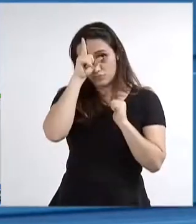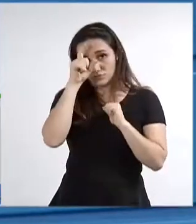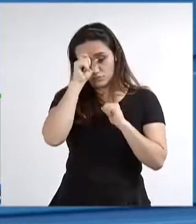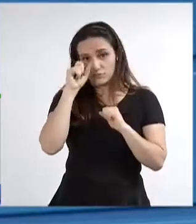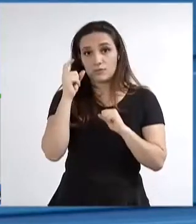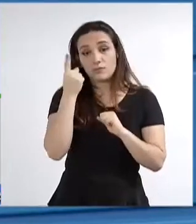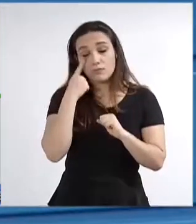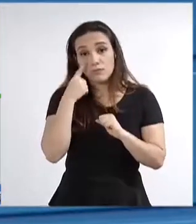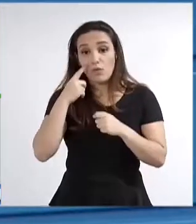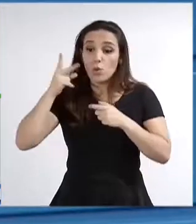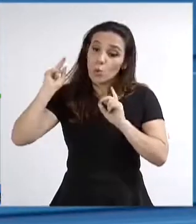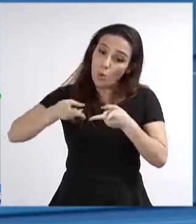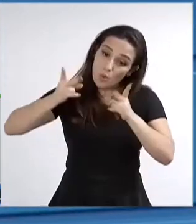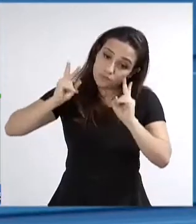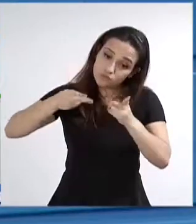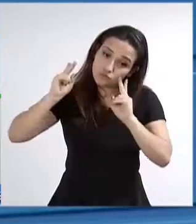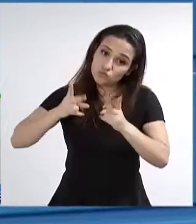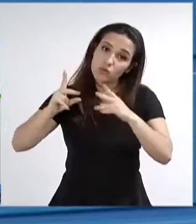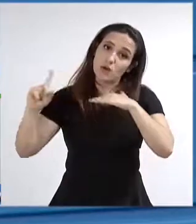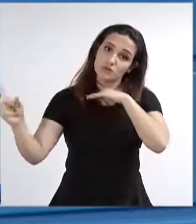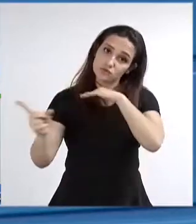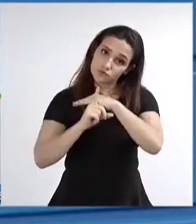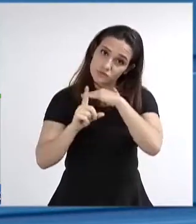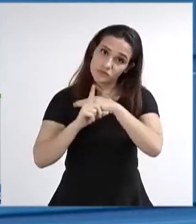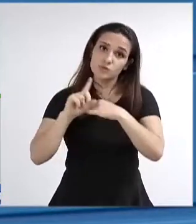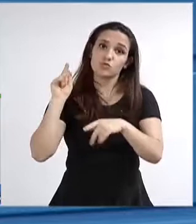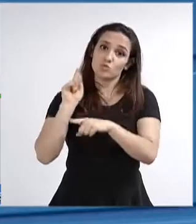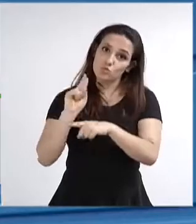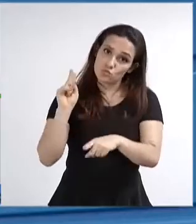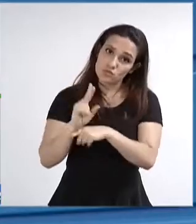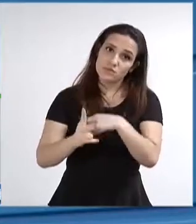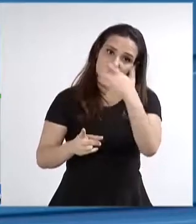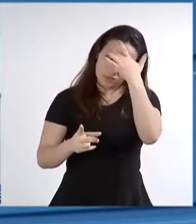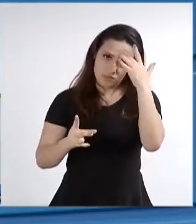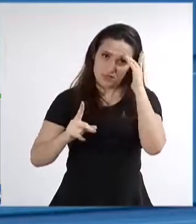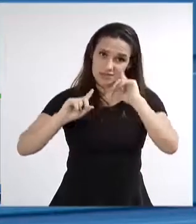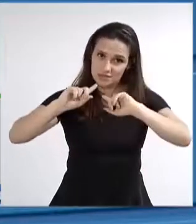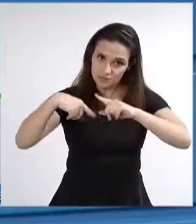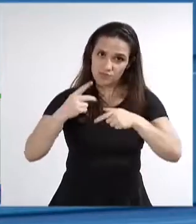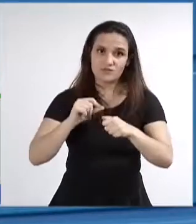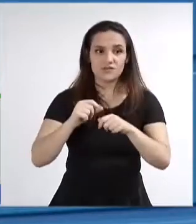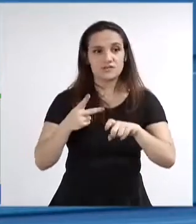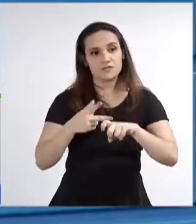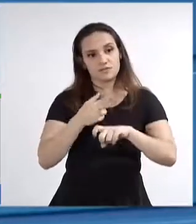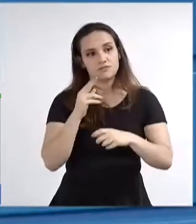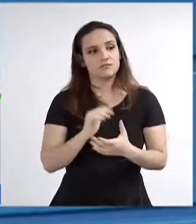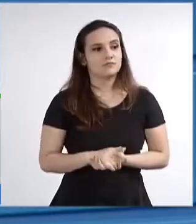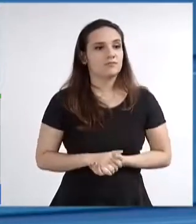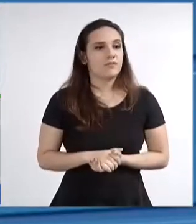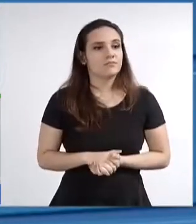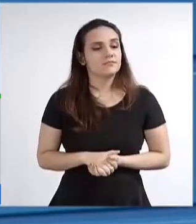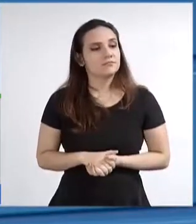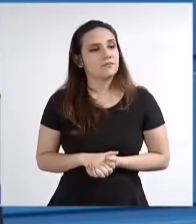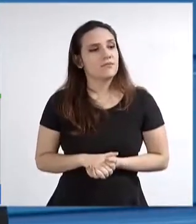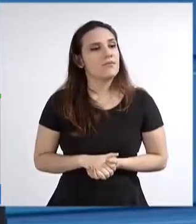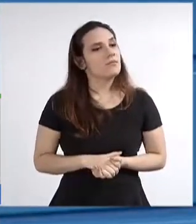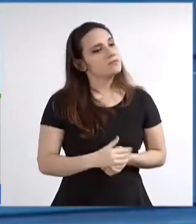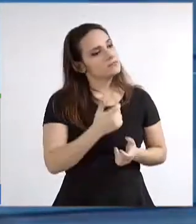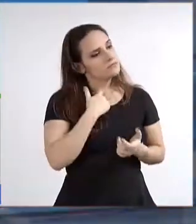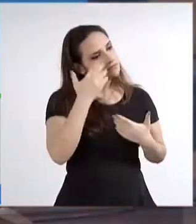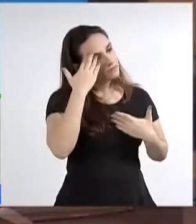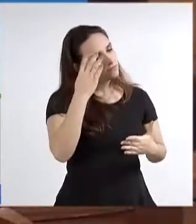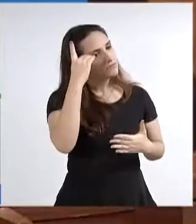dar prosseguimento a esses cuidados pós a passagem da caravana. Eu